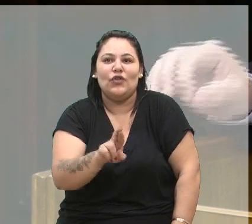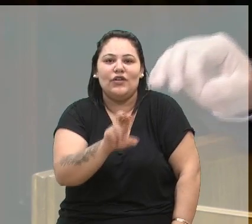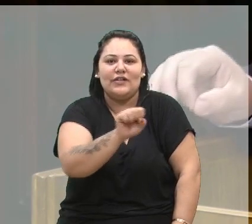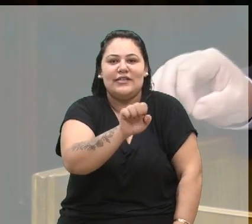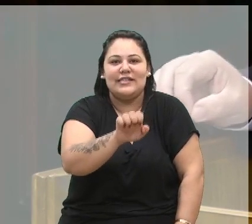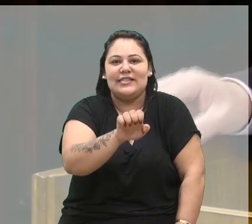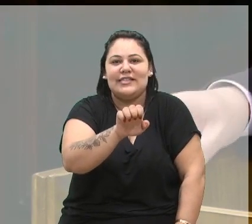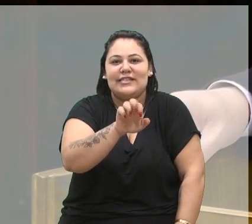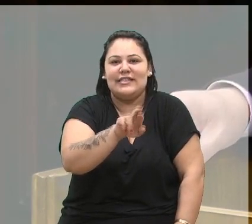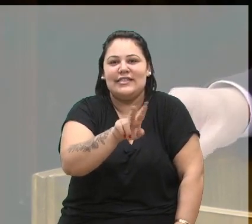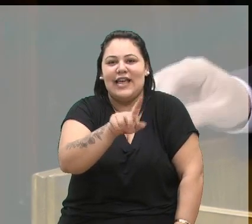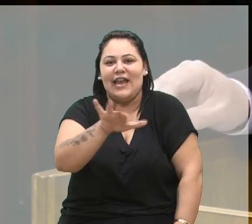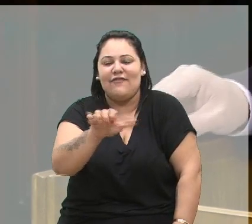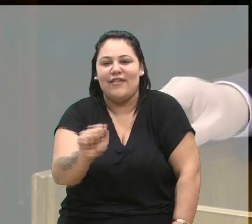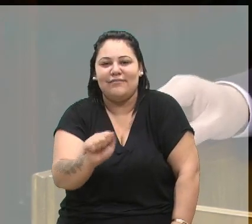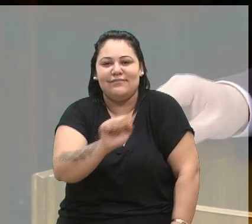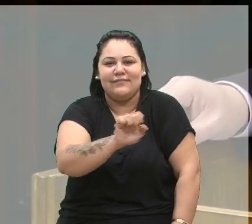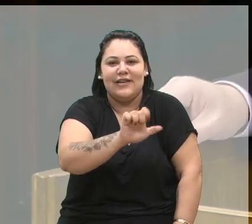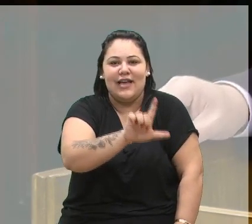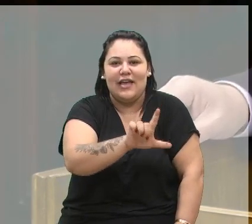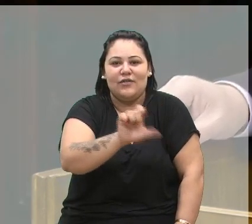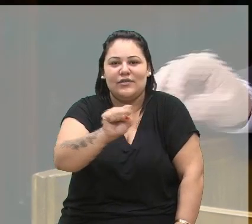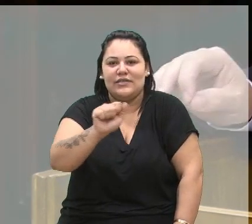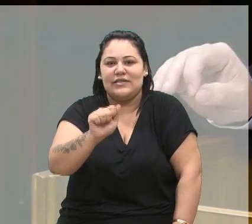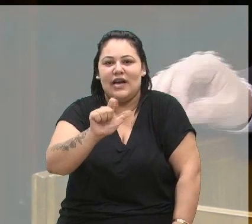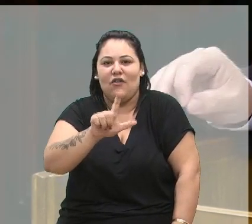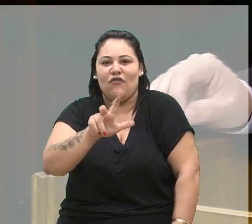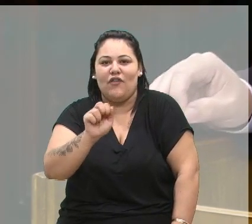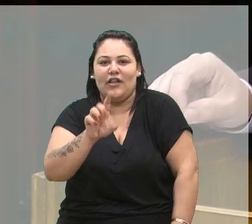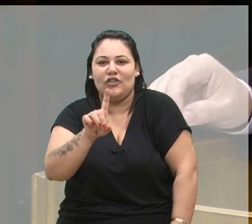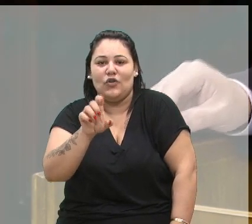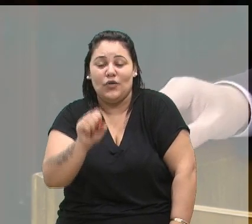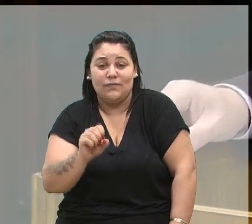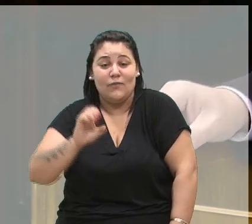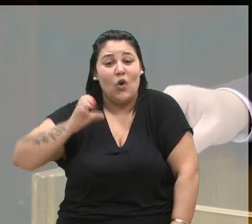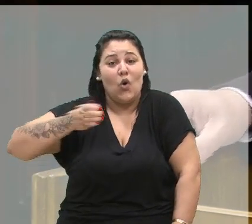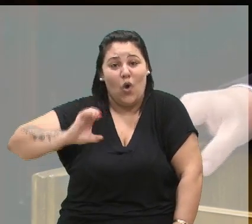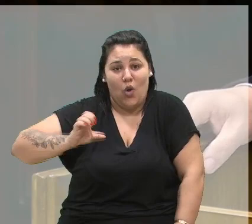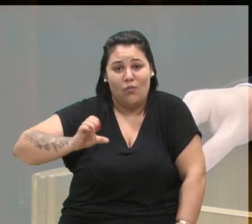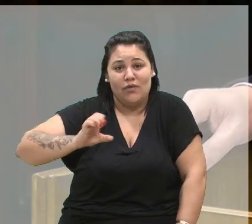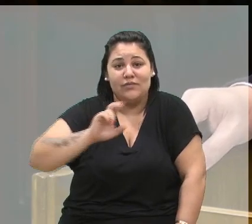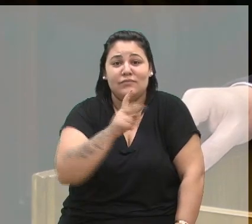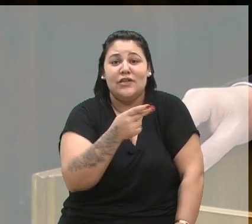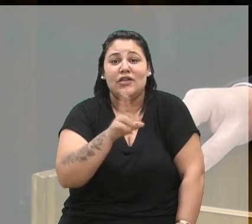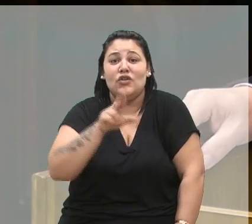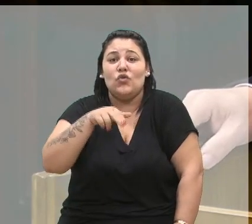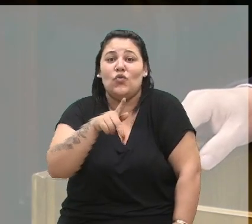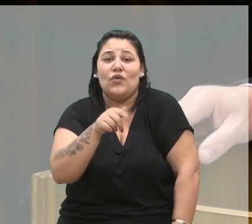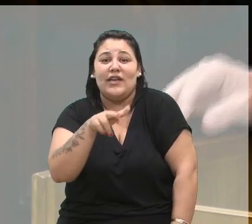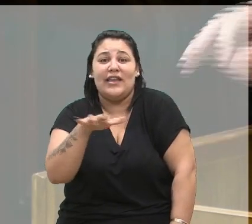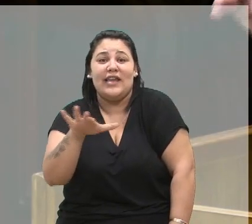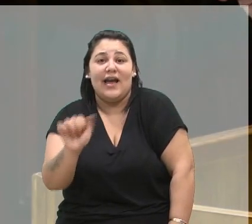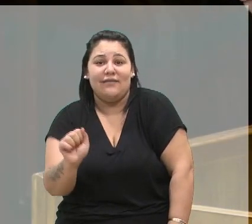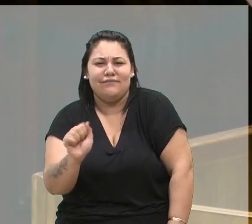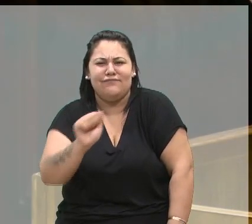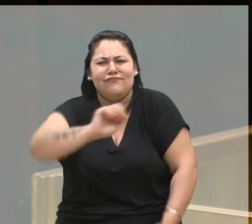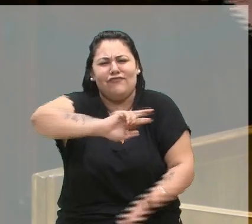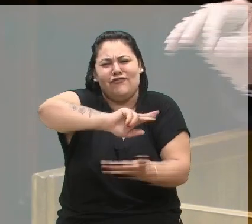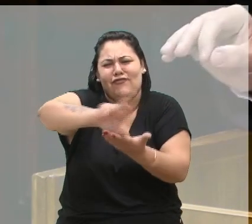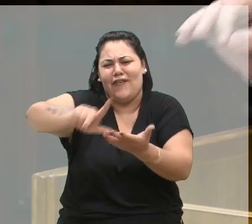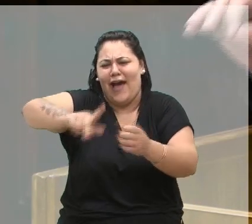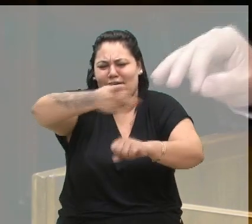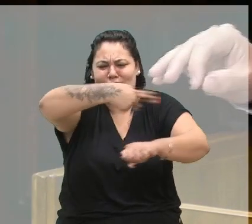Salvador, Colômbia e Hungria. Dessa forma, o Supremo Conselho do Rio Grande do Sul